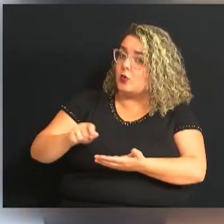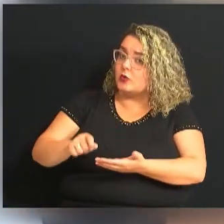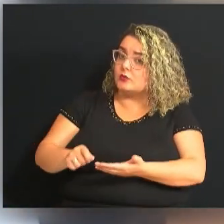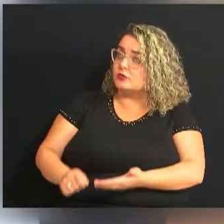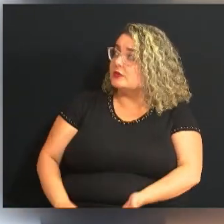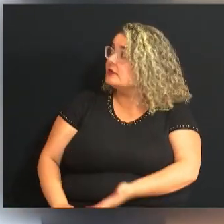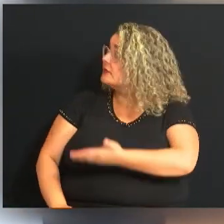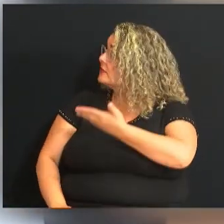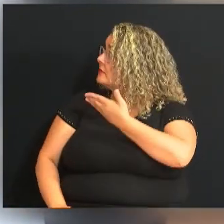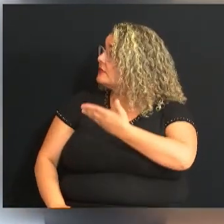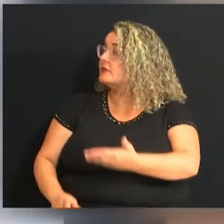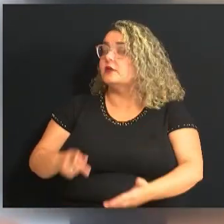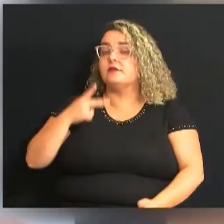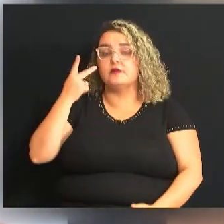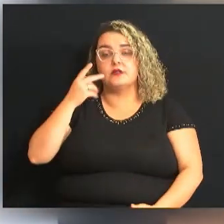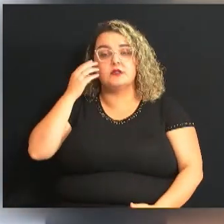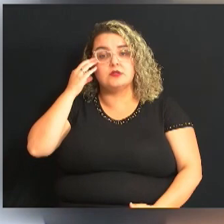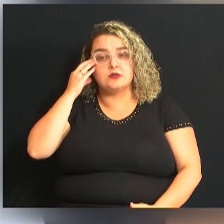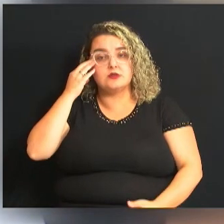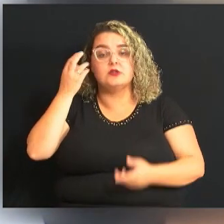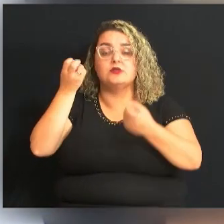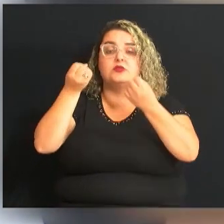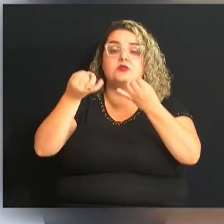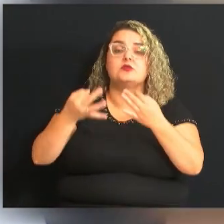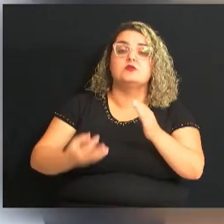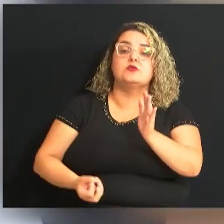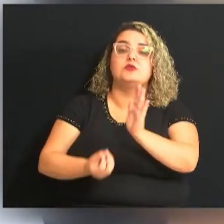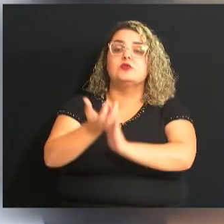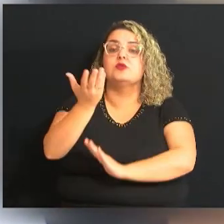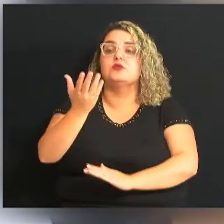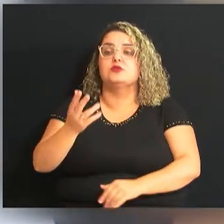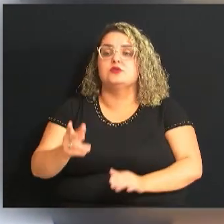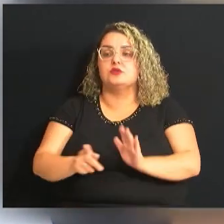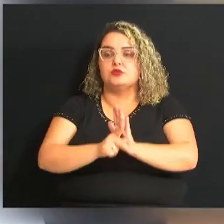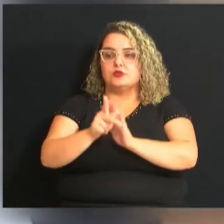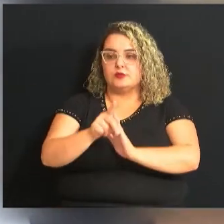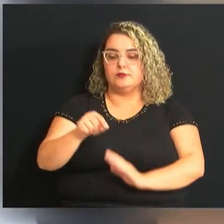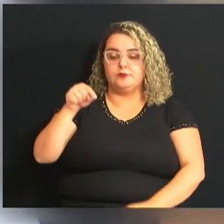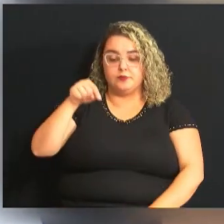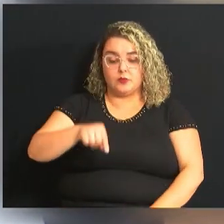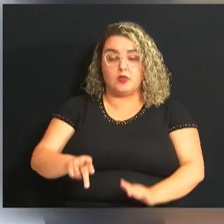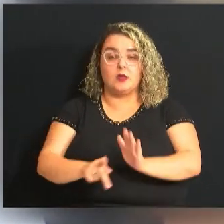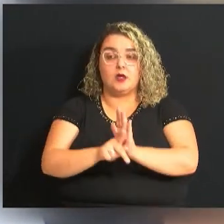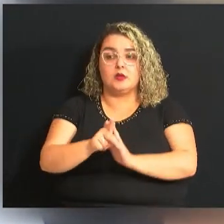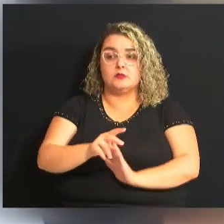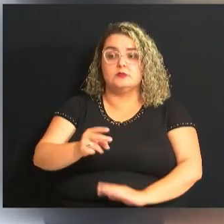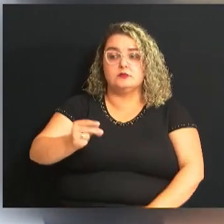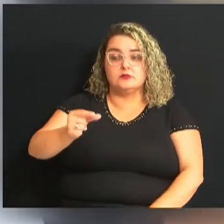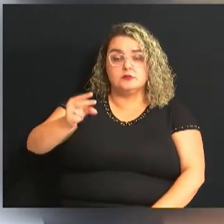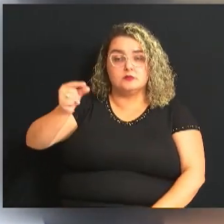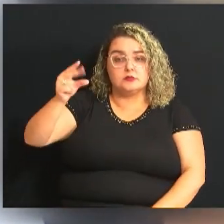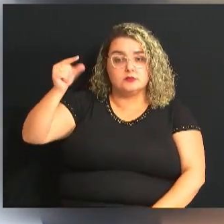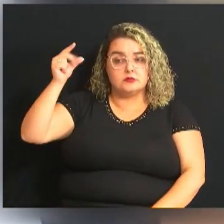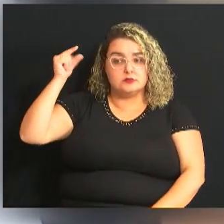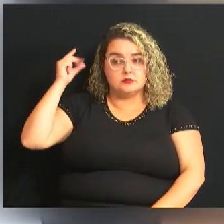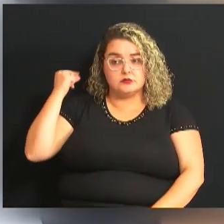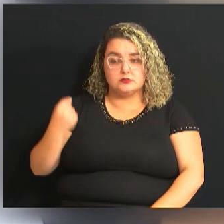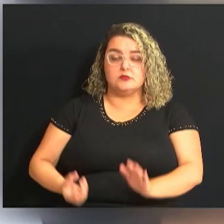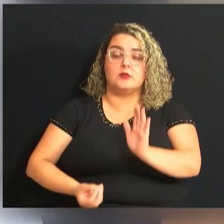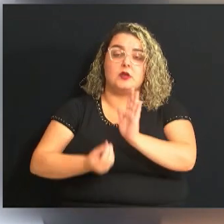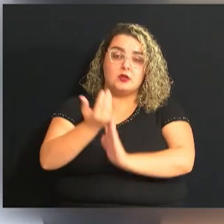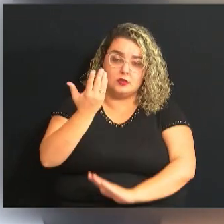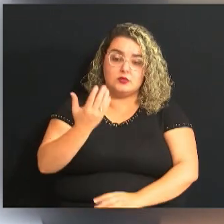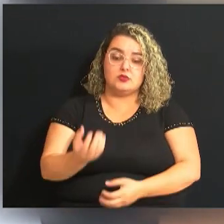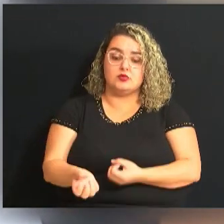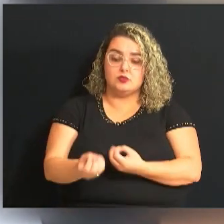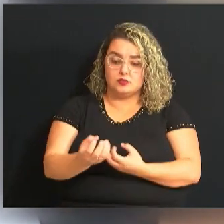Luiz Cirilo, explicou a origem do projeto. Esse projeto se originou de uma informação